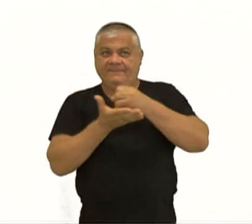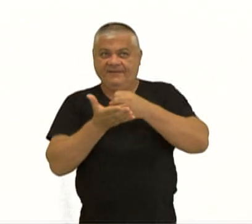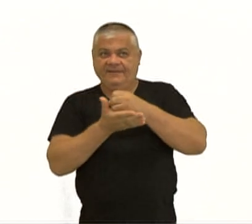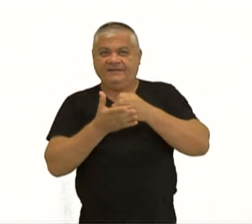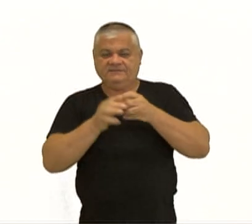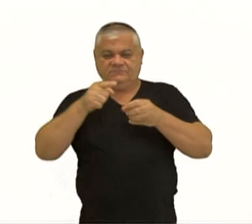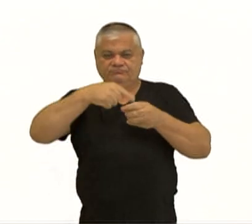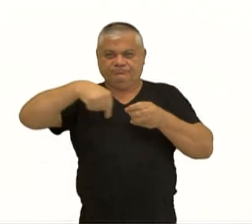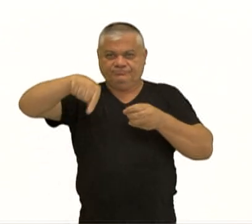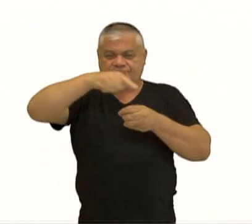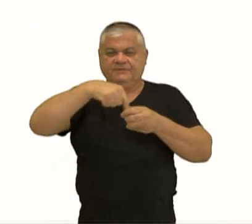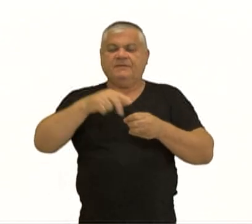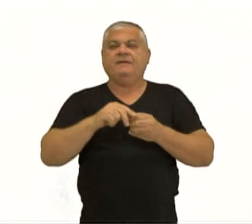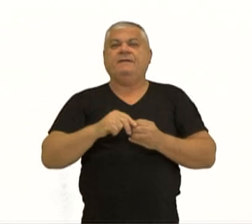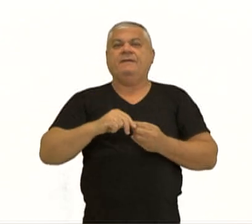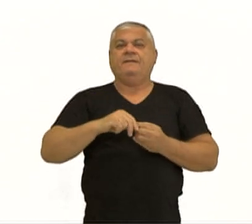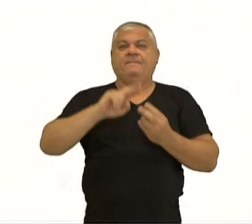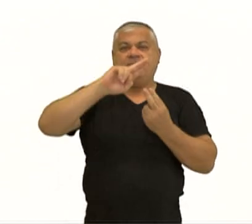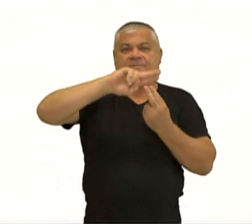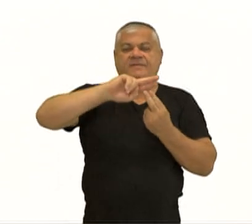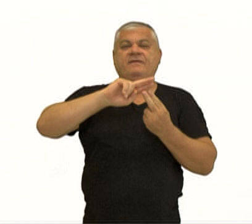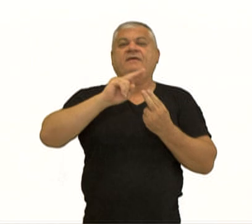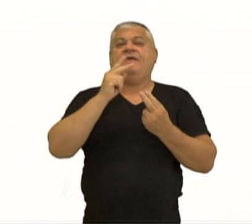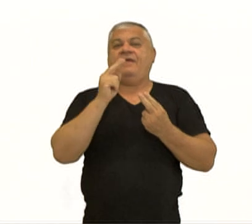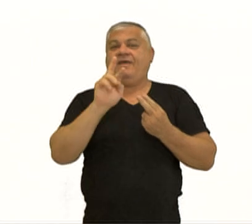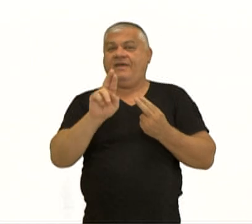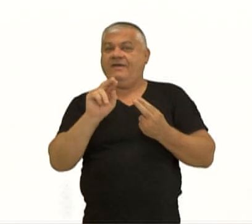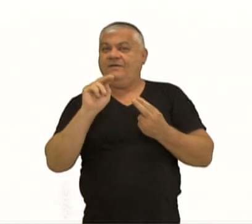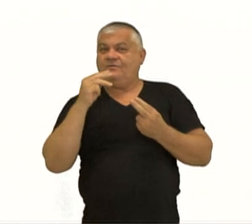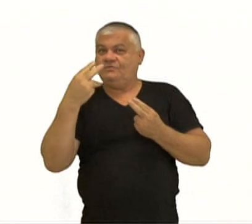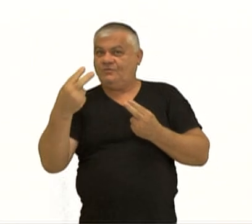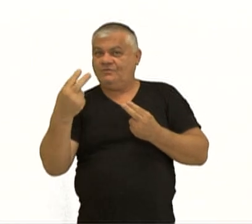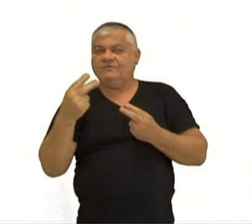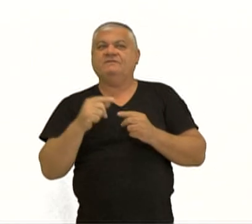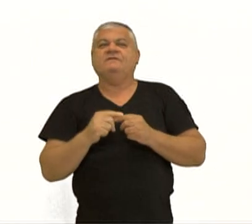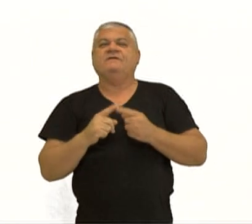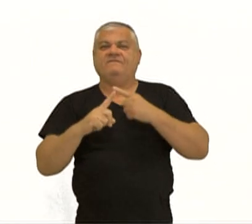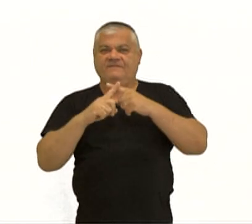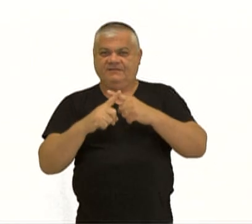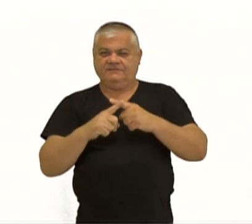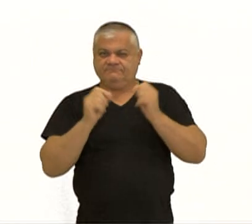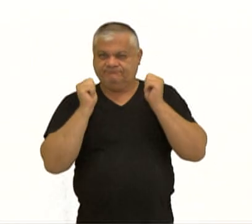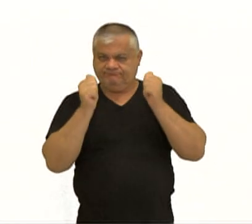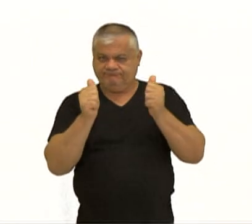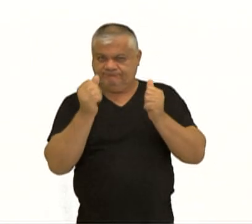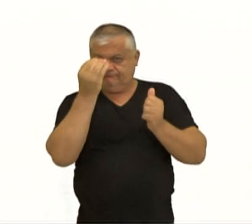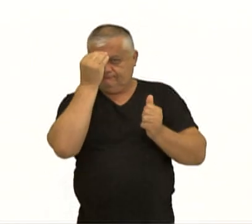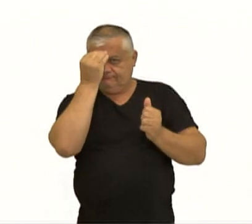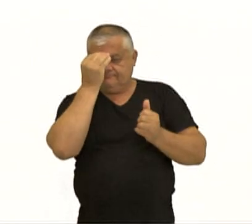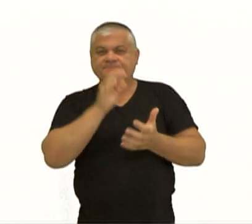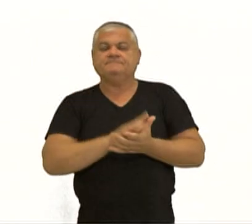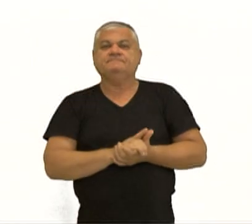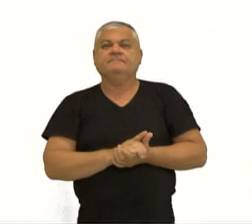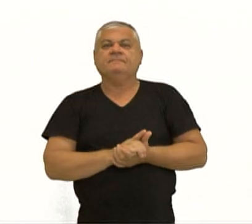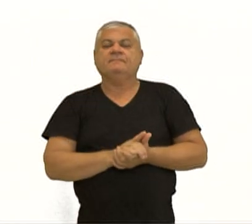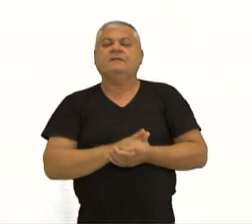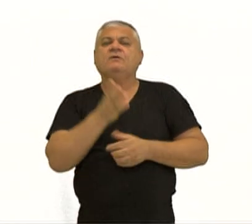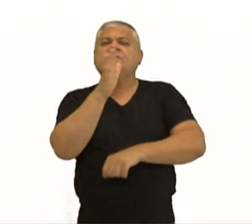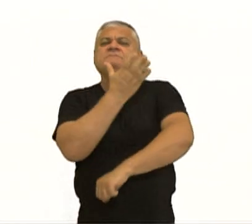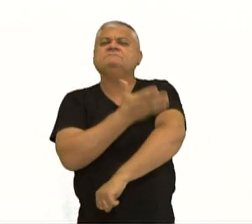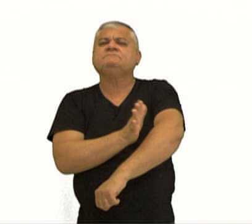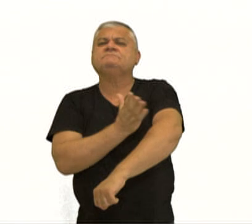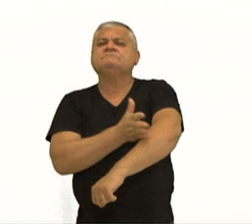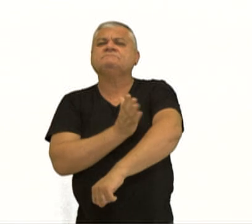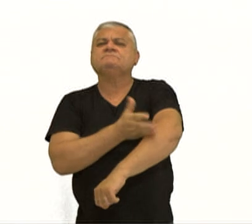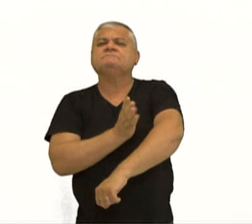πr ao quadrado e a área total é a soma da área lateral mais duas vezes a área da base. Tranquilo? Agora vamos para o exercício.